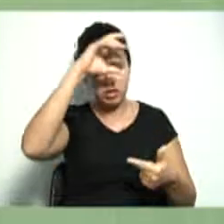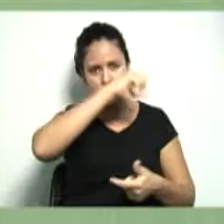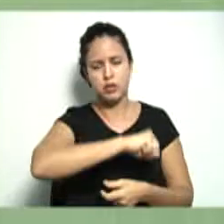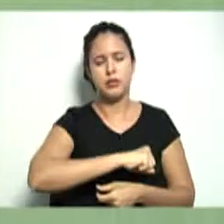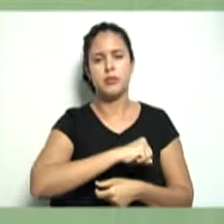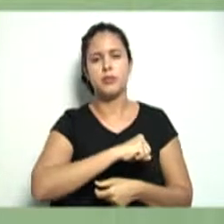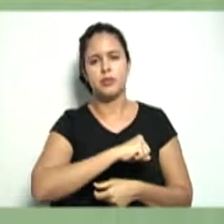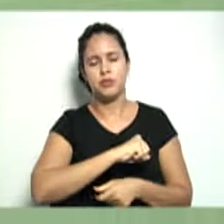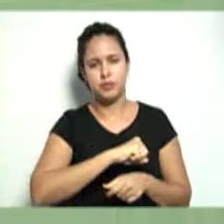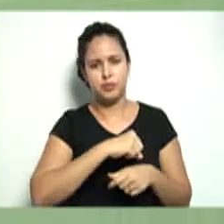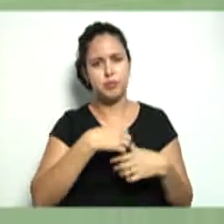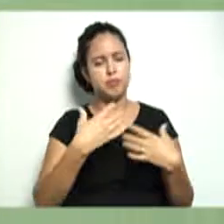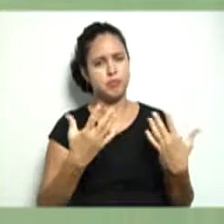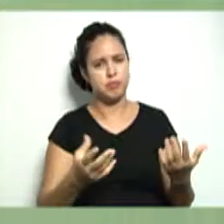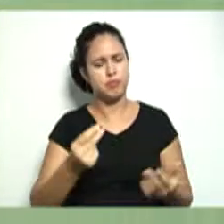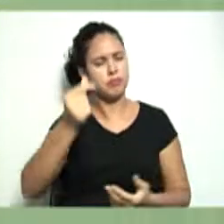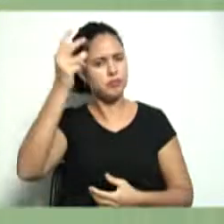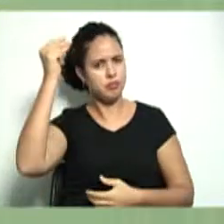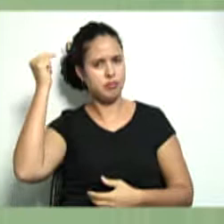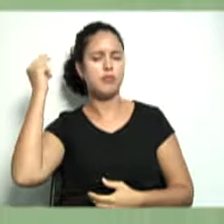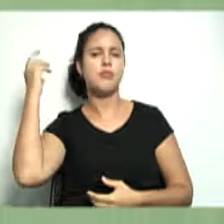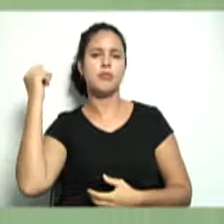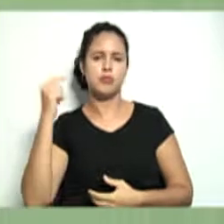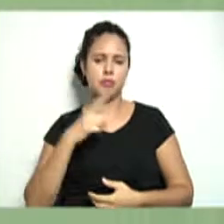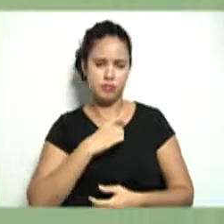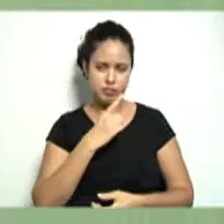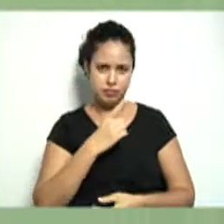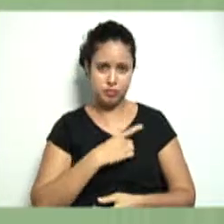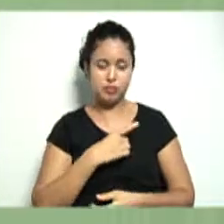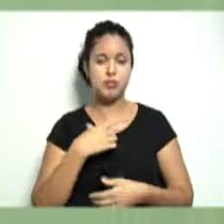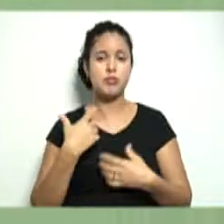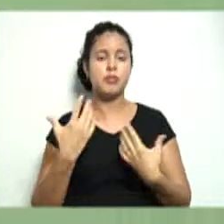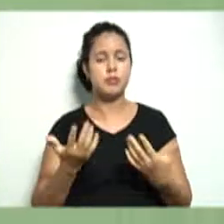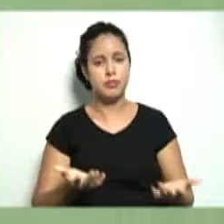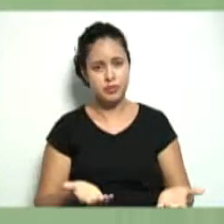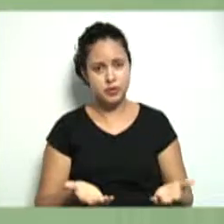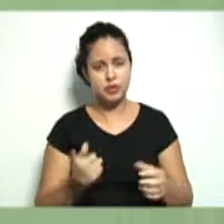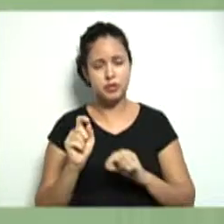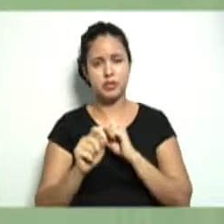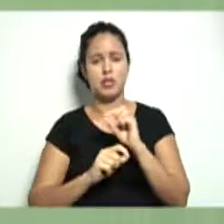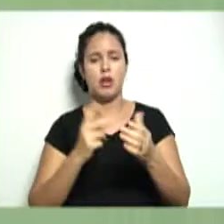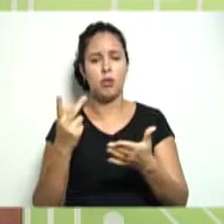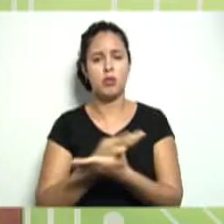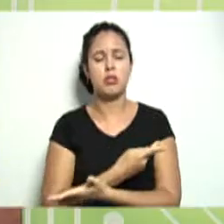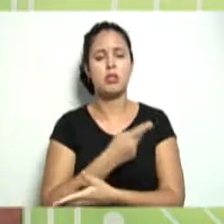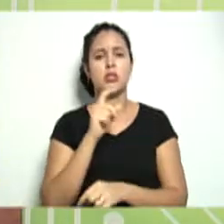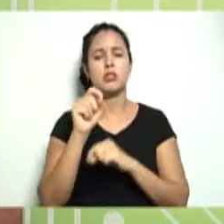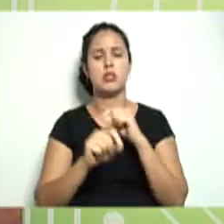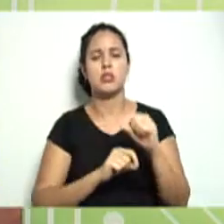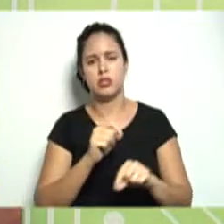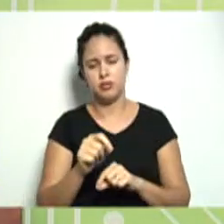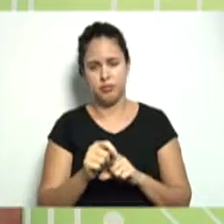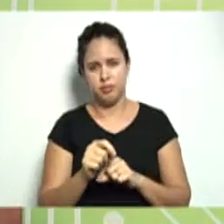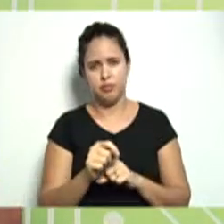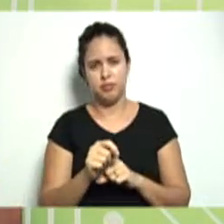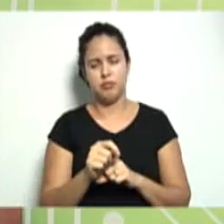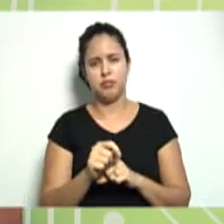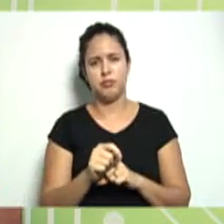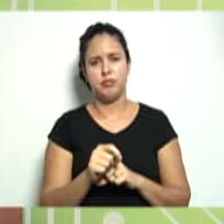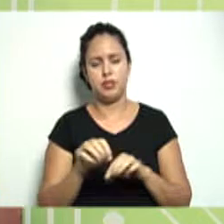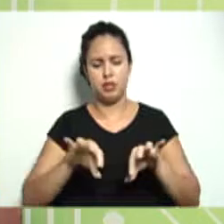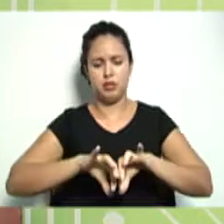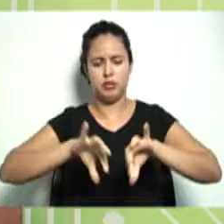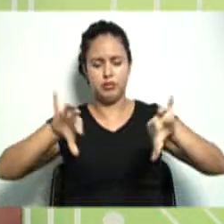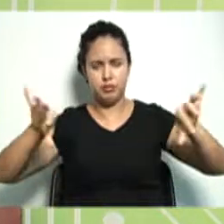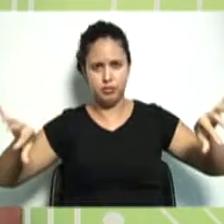Que era o que já acontecia antes. Então, gente, o que acontece? O que aconteceu, né? Com a